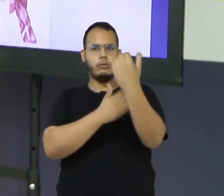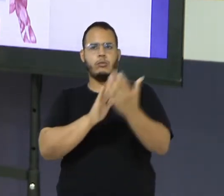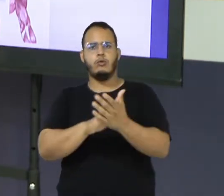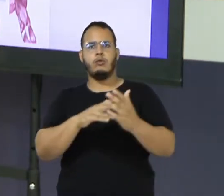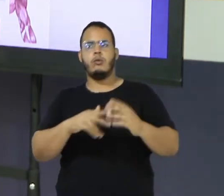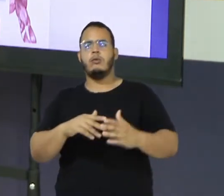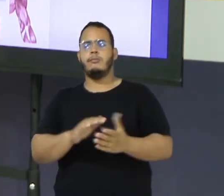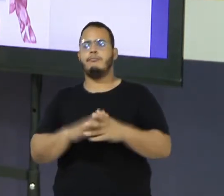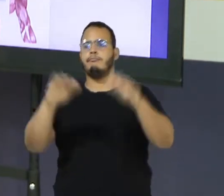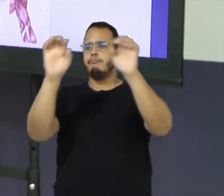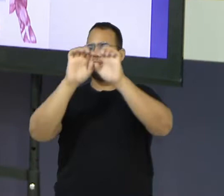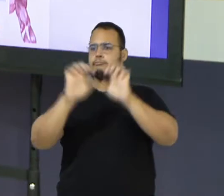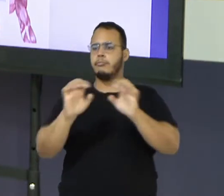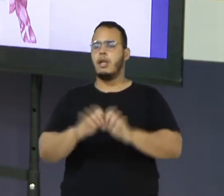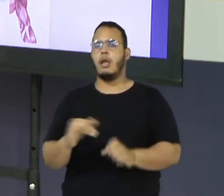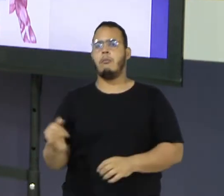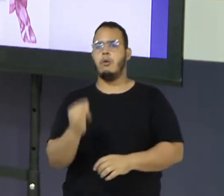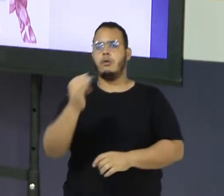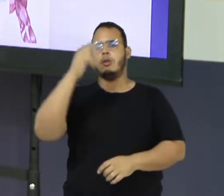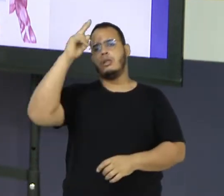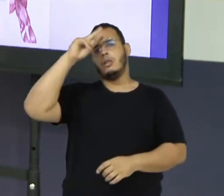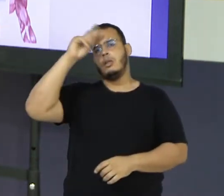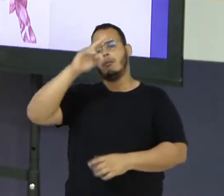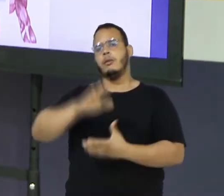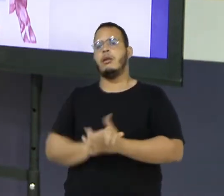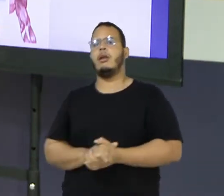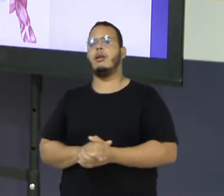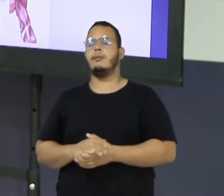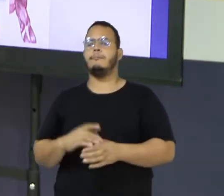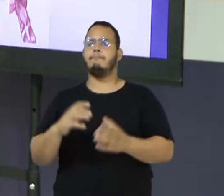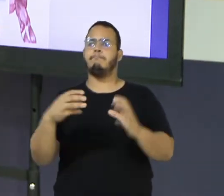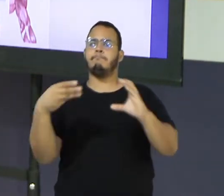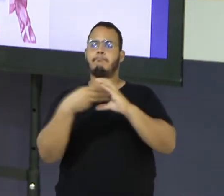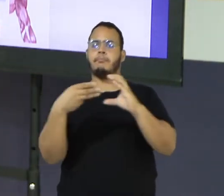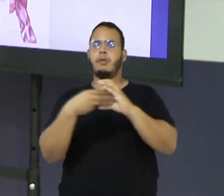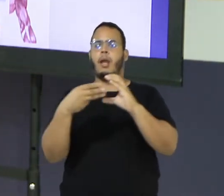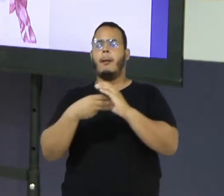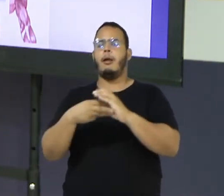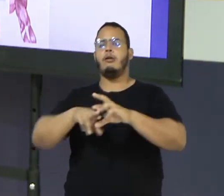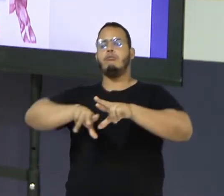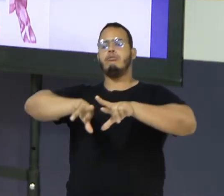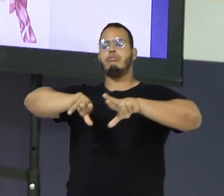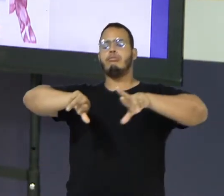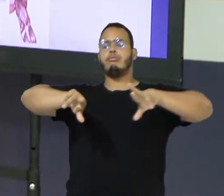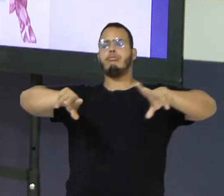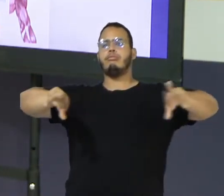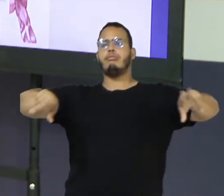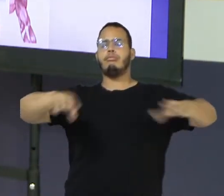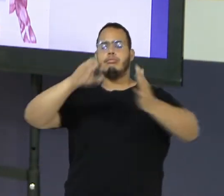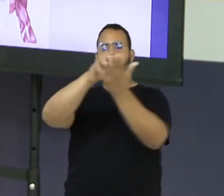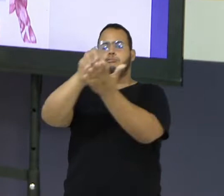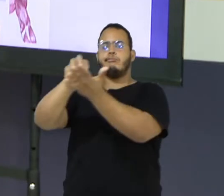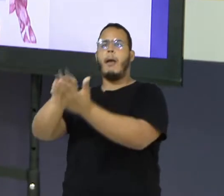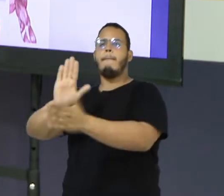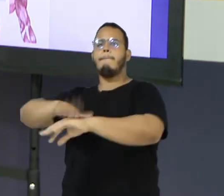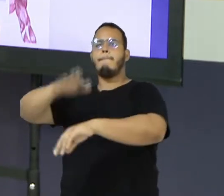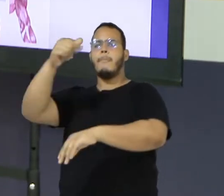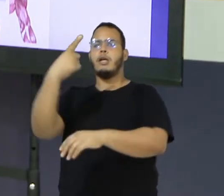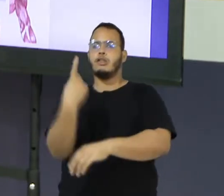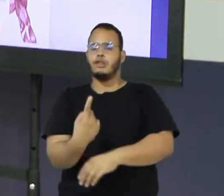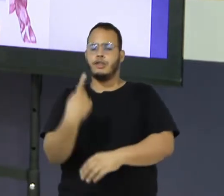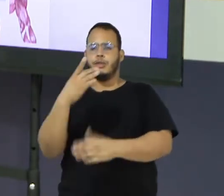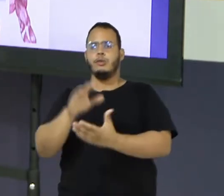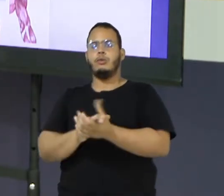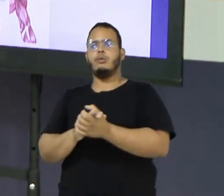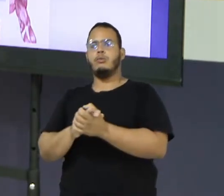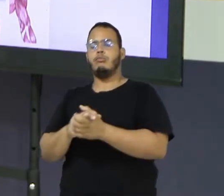essa estrutura. É interessante lembrar sobre essa célula. Ela é uma célula multinuclear, ou seja, vai apresentar mais de um núcleo. Ela é